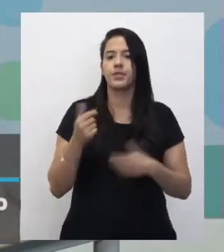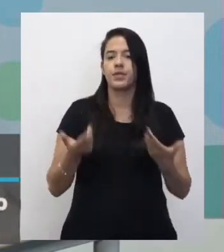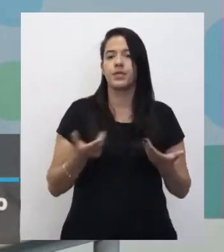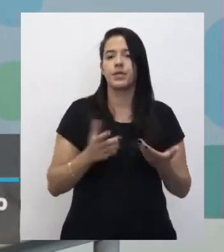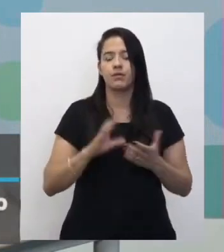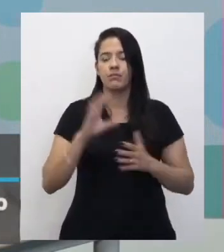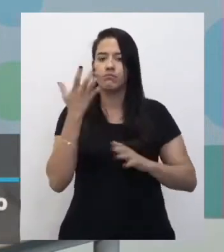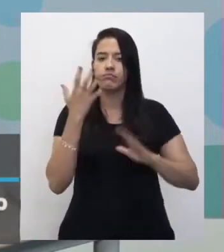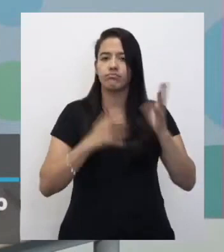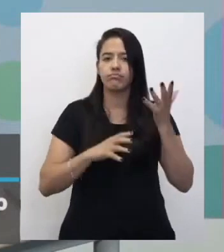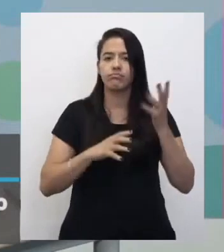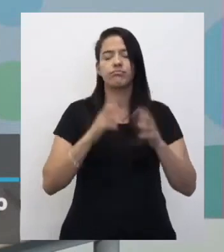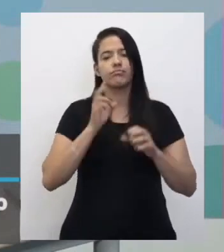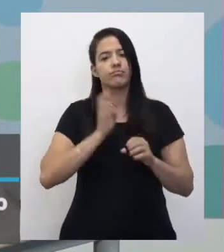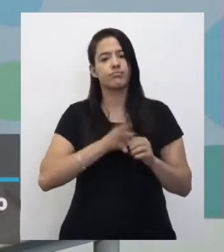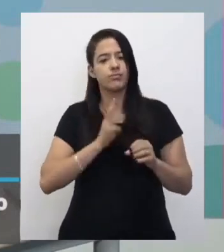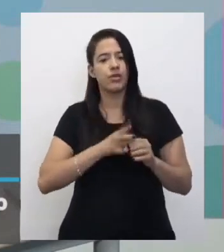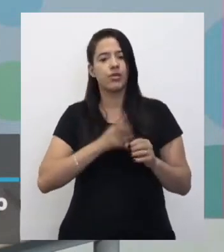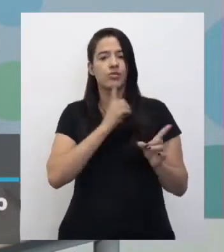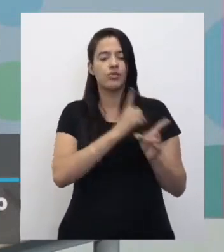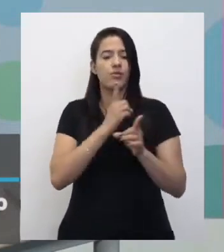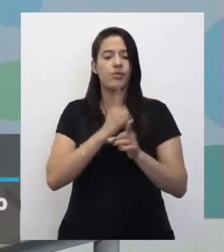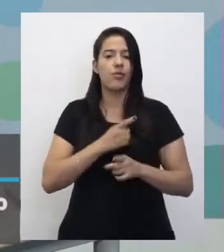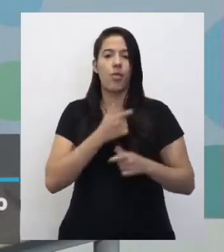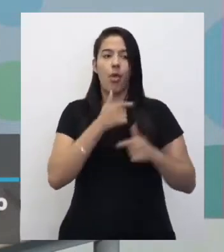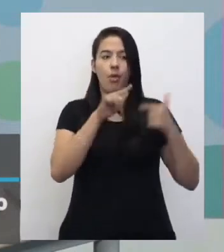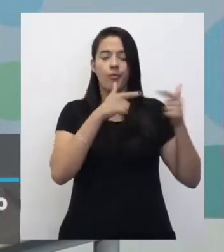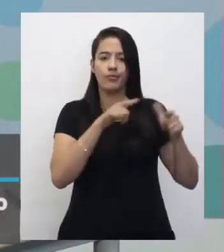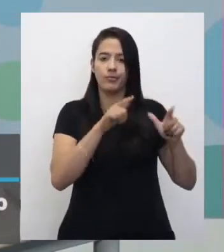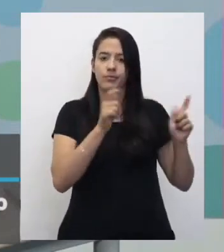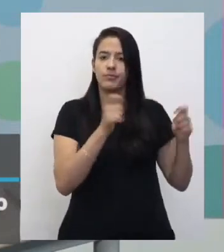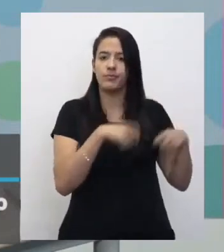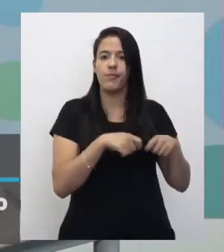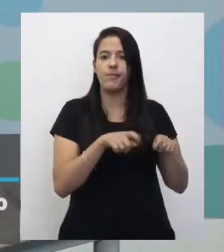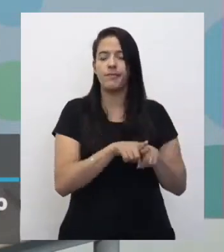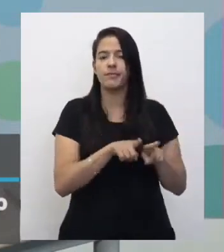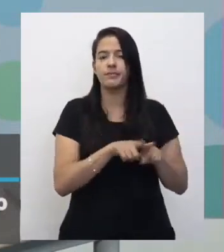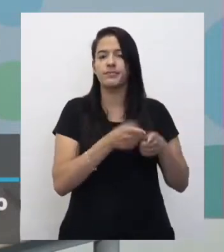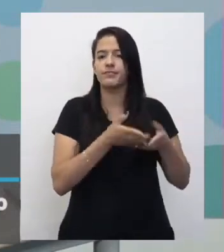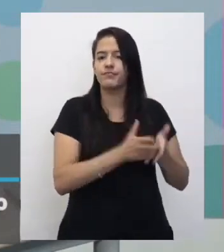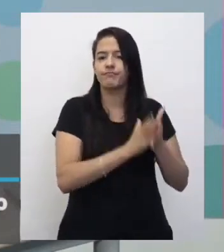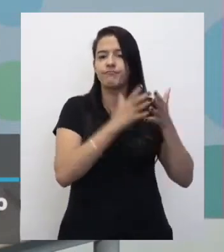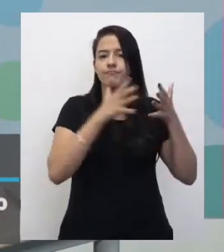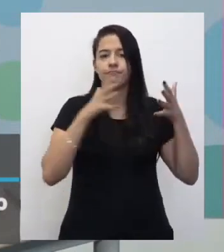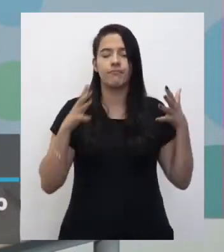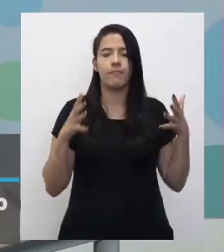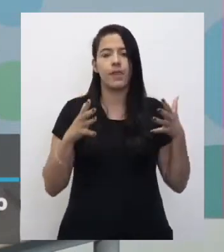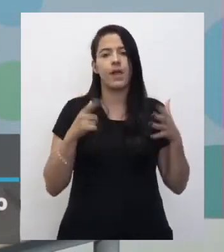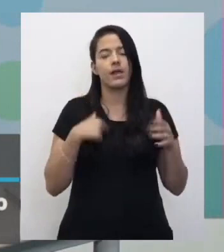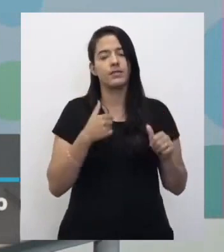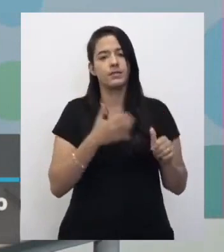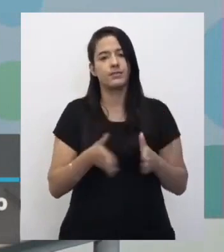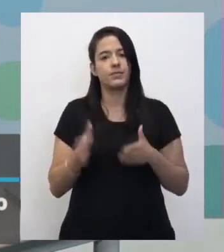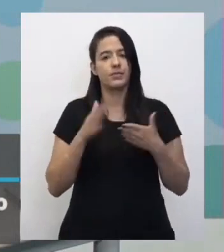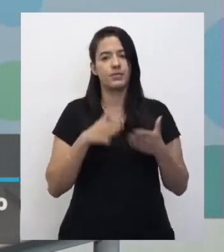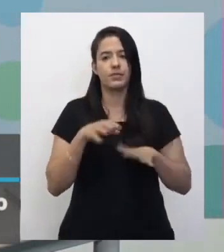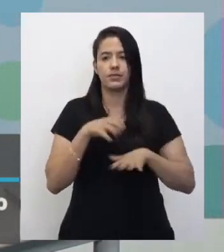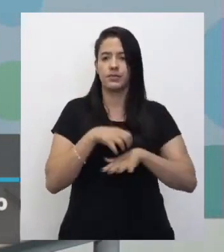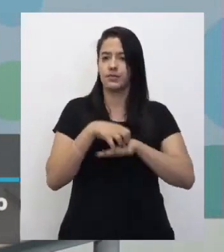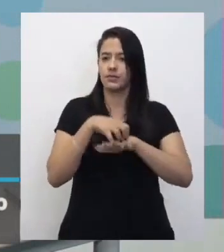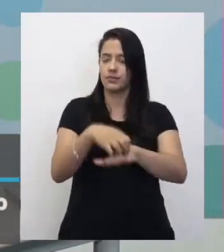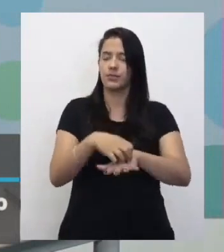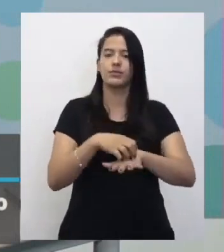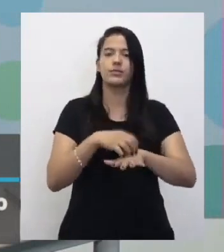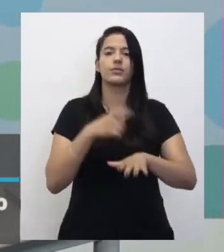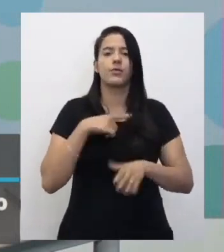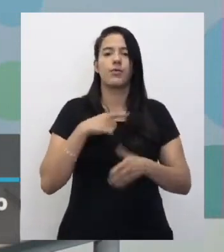nacionais, né, com a descoberta das outras rotas, aí com as grandes navegações, esse processo de transporte de mercadorias